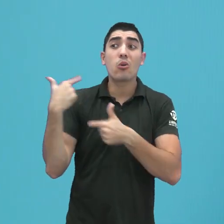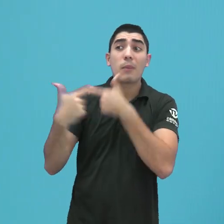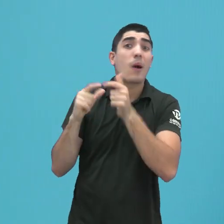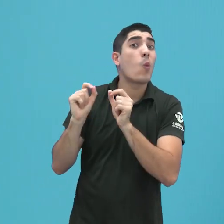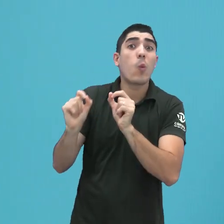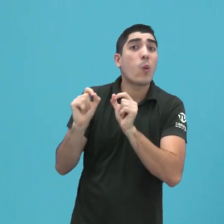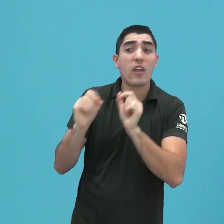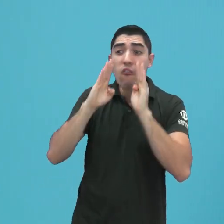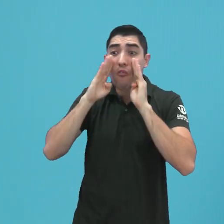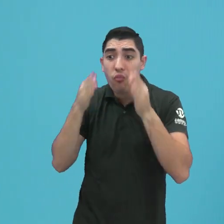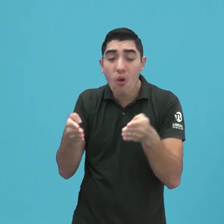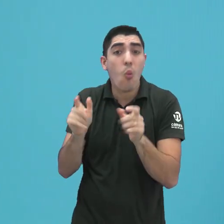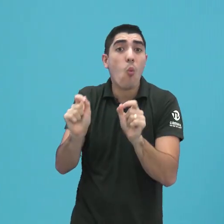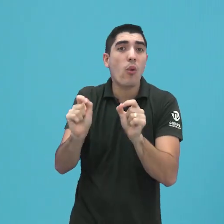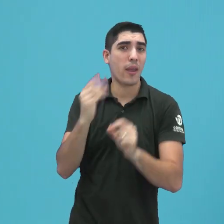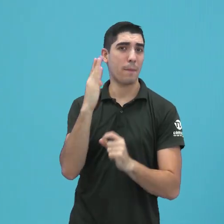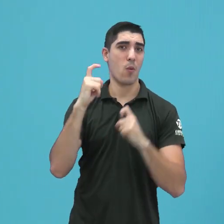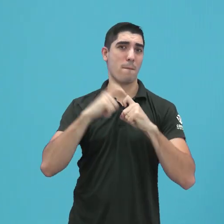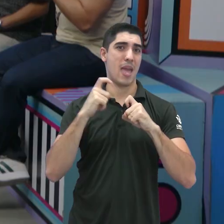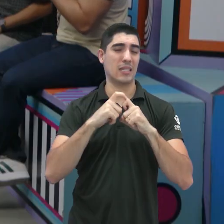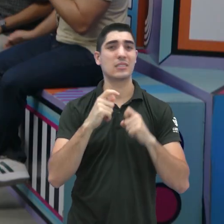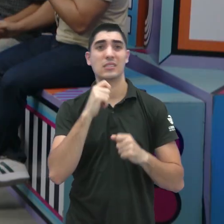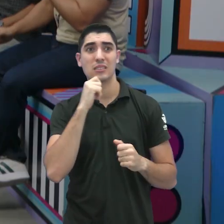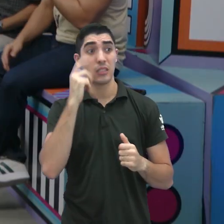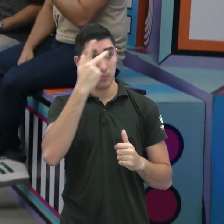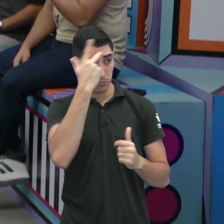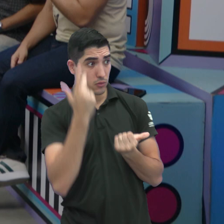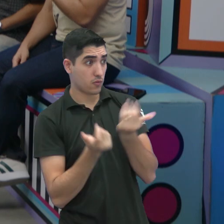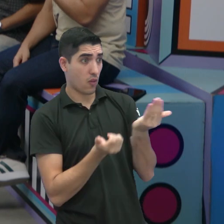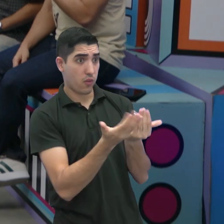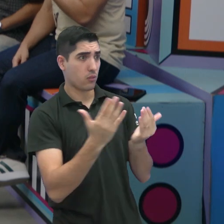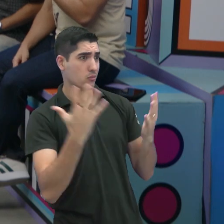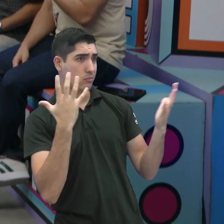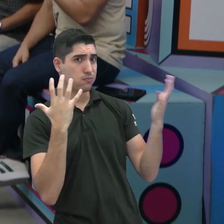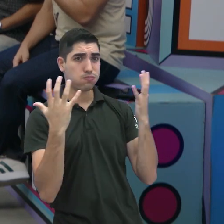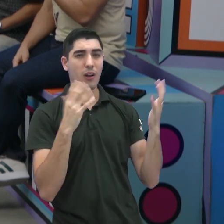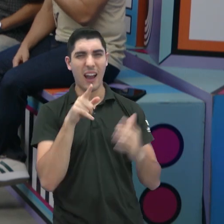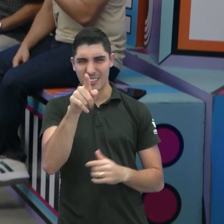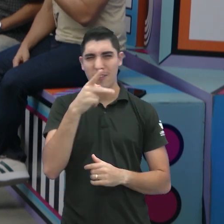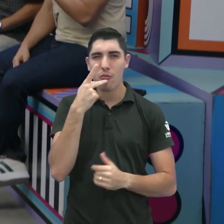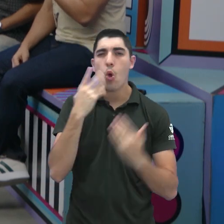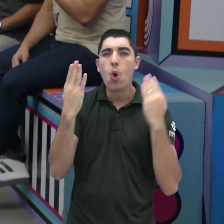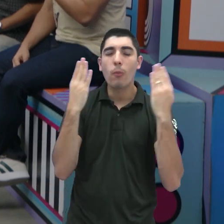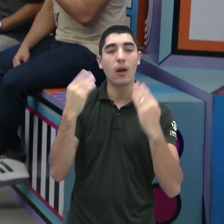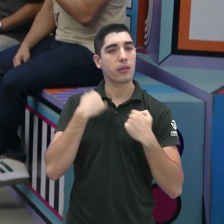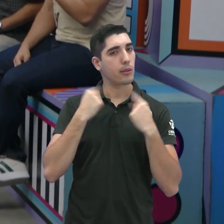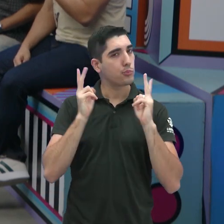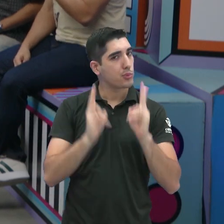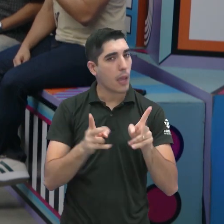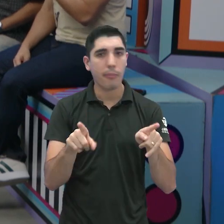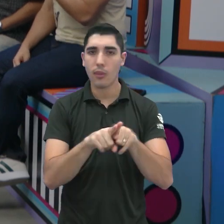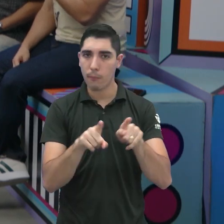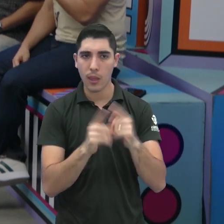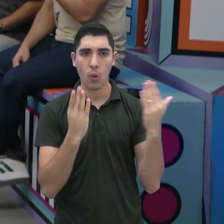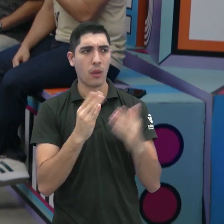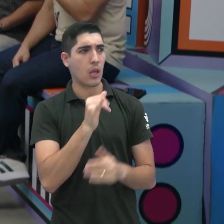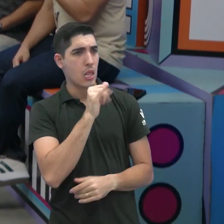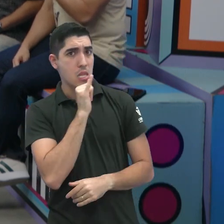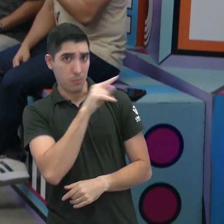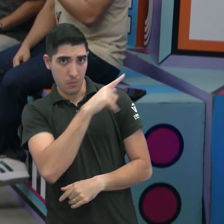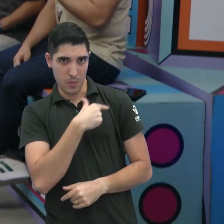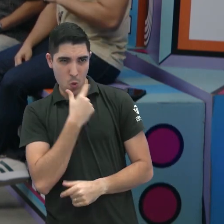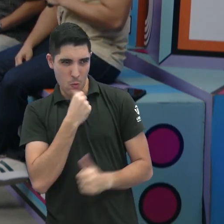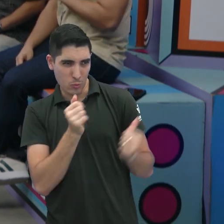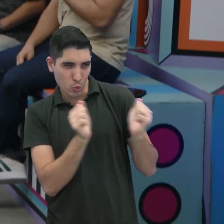de fora, mas às vezes a gente mesmo se pressiona, Interna. sabe? Verdade. E aí foi o que você falou da comparação. Eu ficava, caramba, mas aquele cara